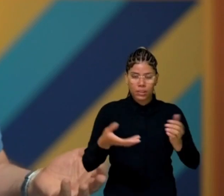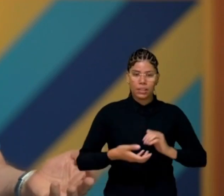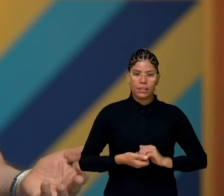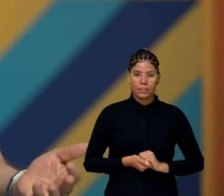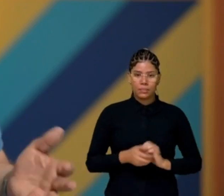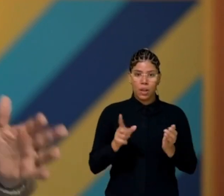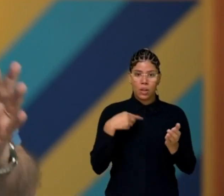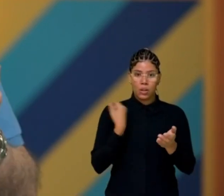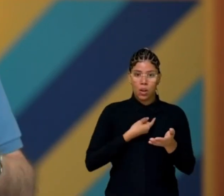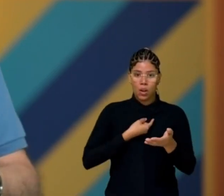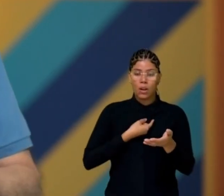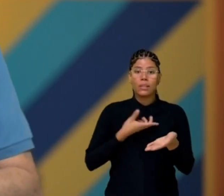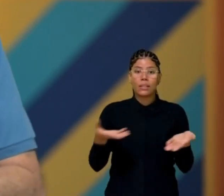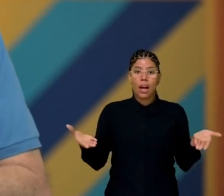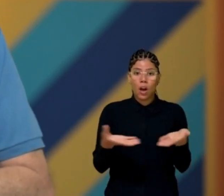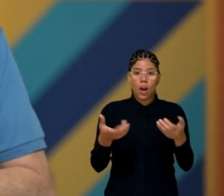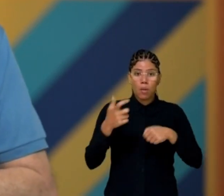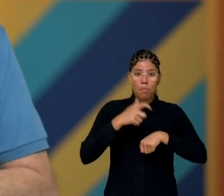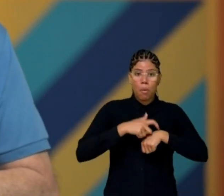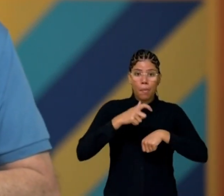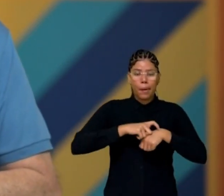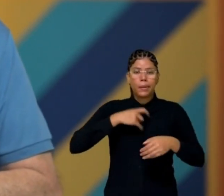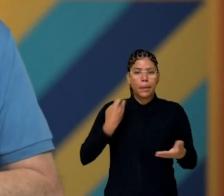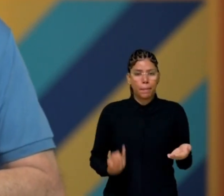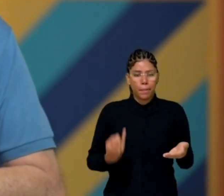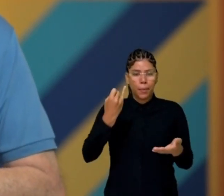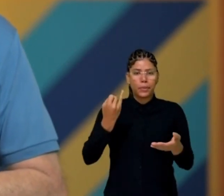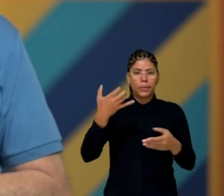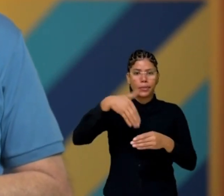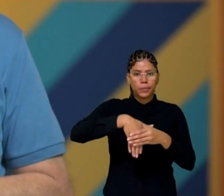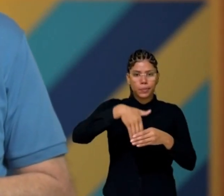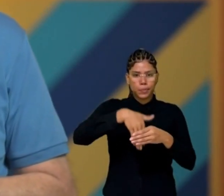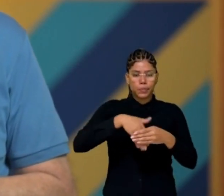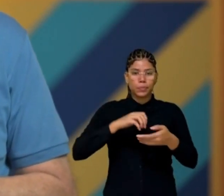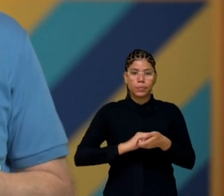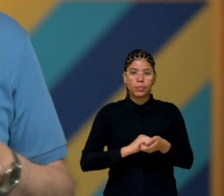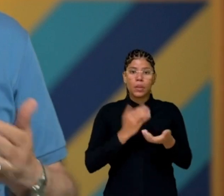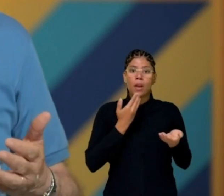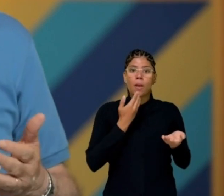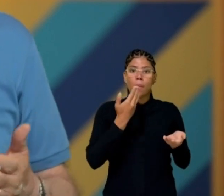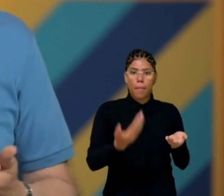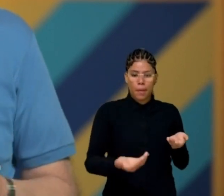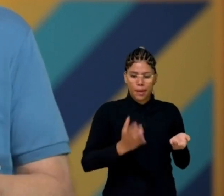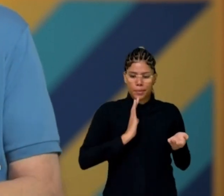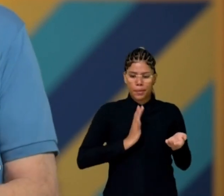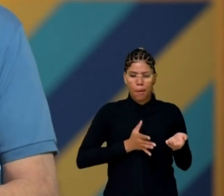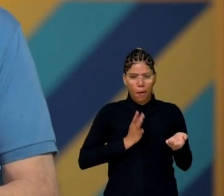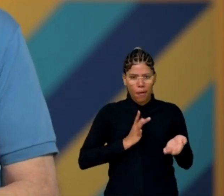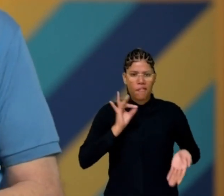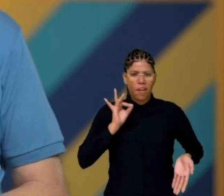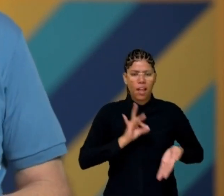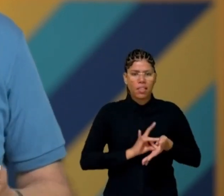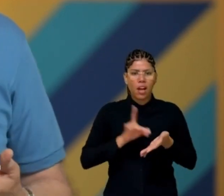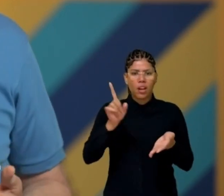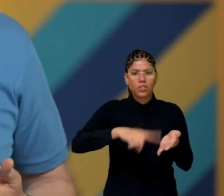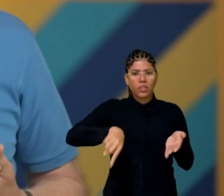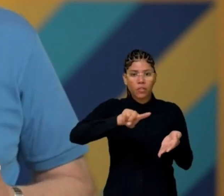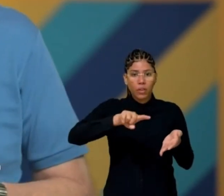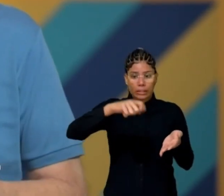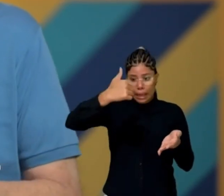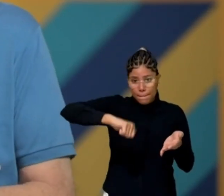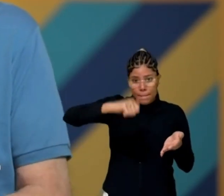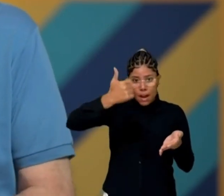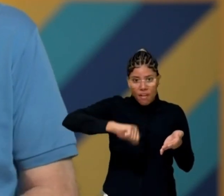irmã, estamos chegando ao momento decisivo desta eleição. Eu peço de coração que vocês